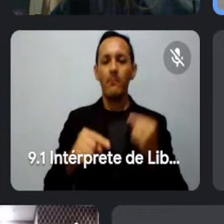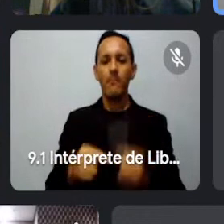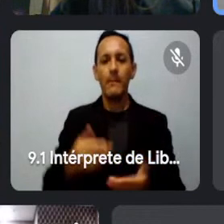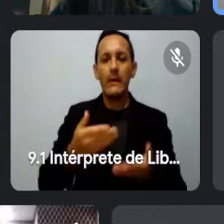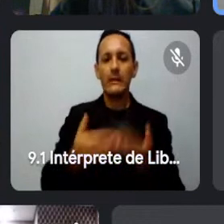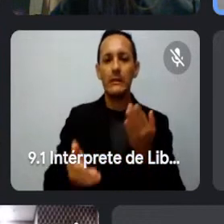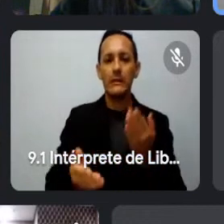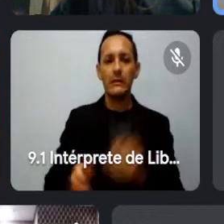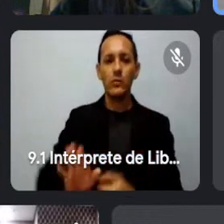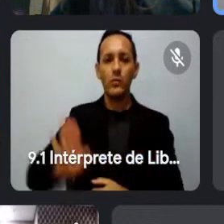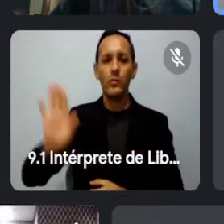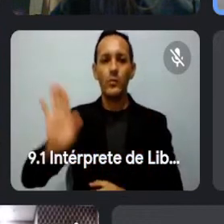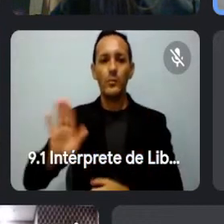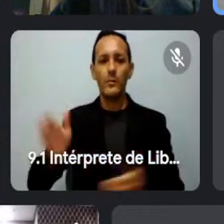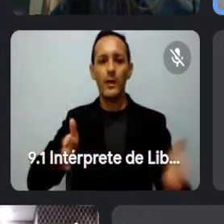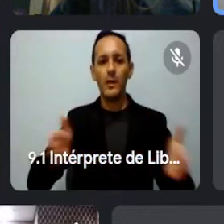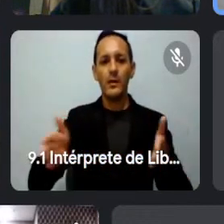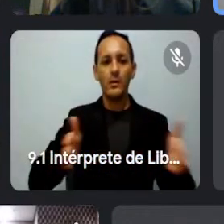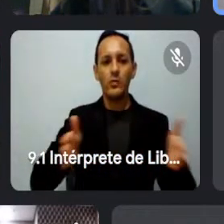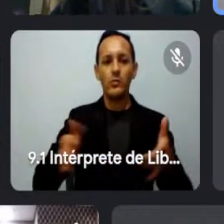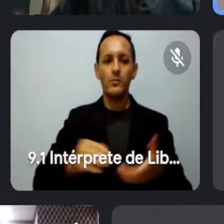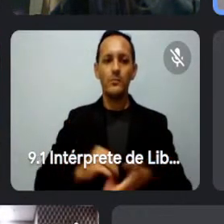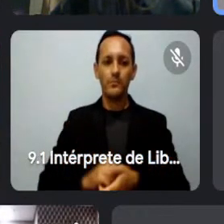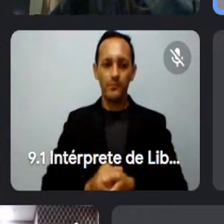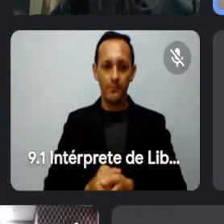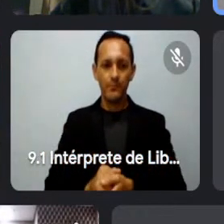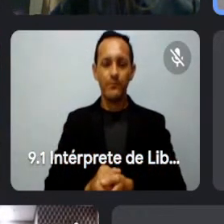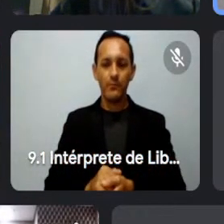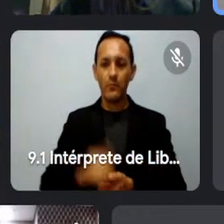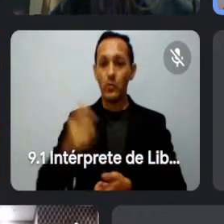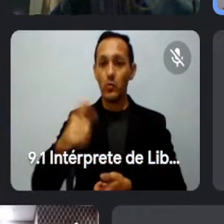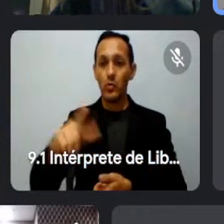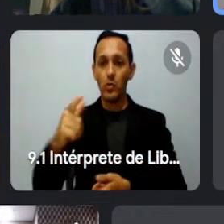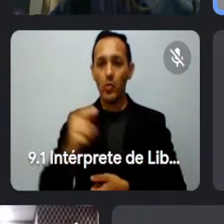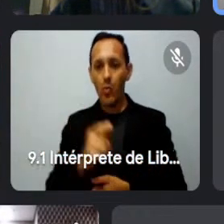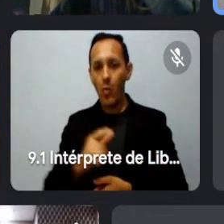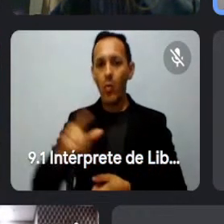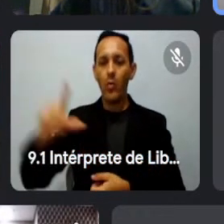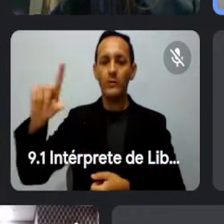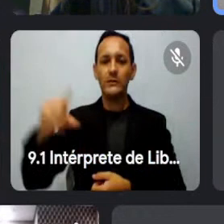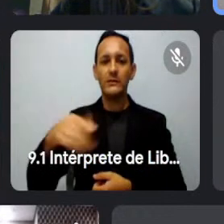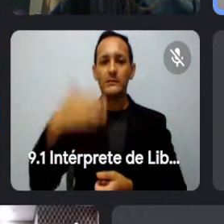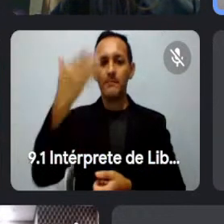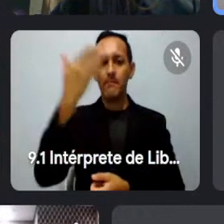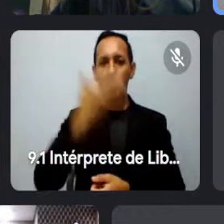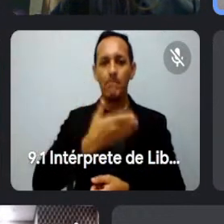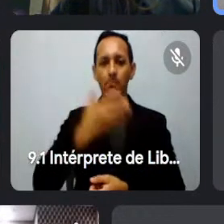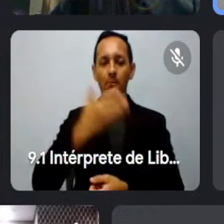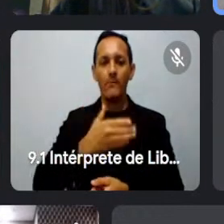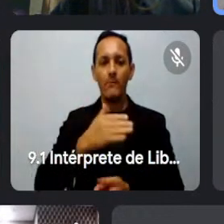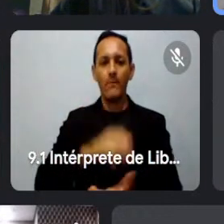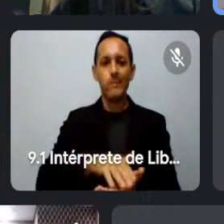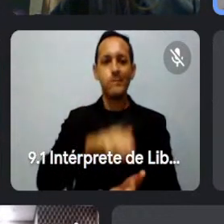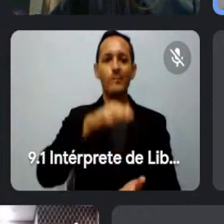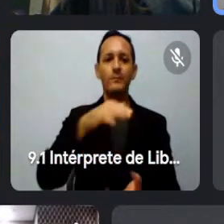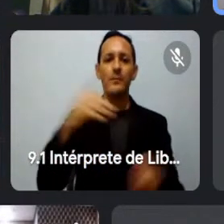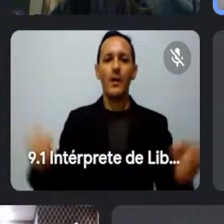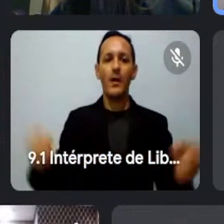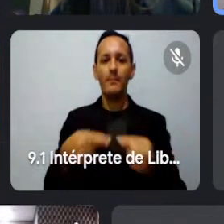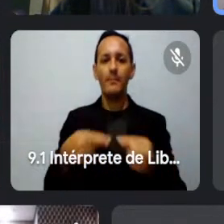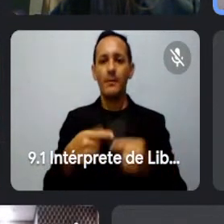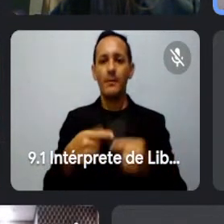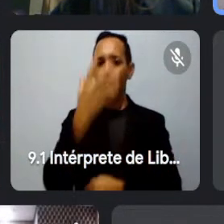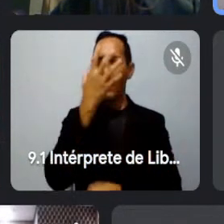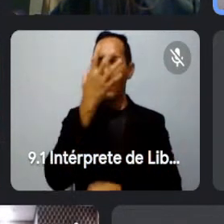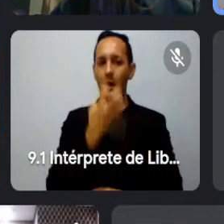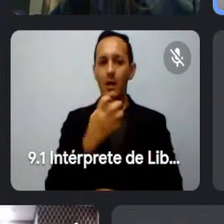mandato bom então não havendo outras provas robustas que possam acarretar essa grave Sanção e